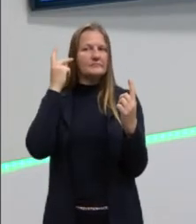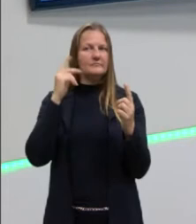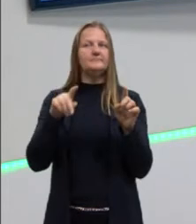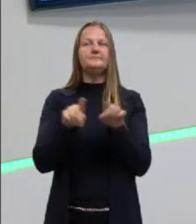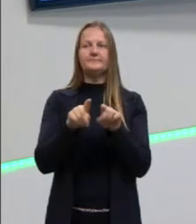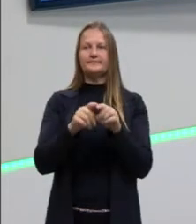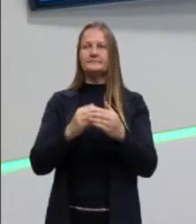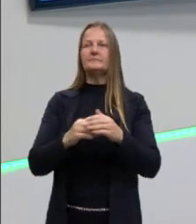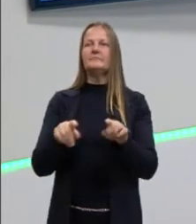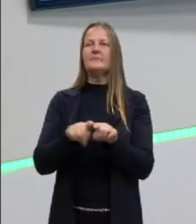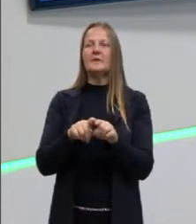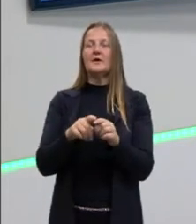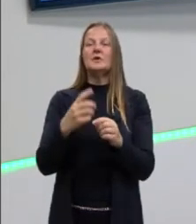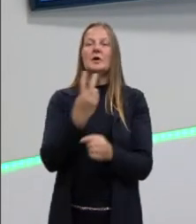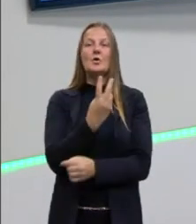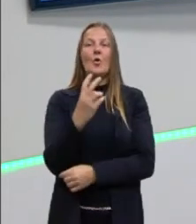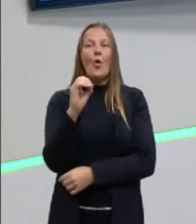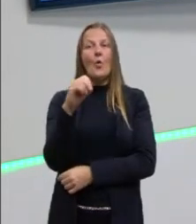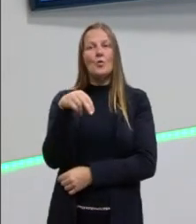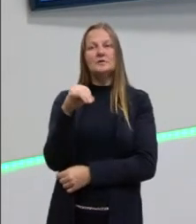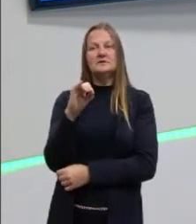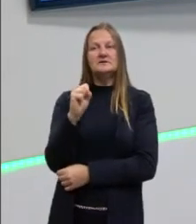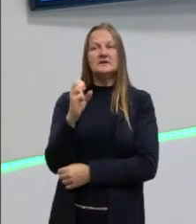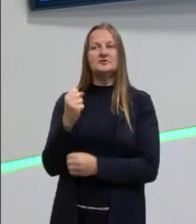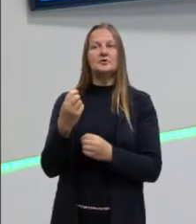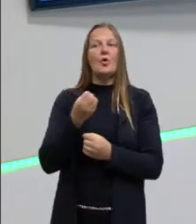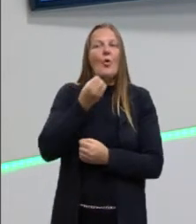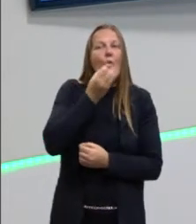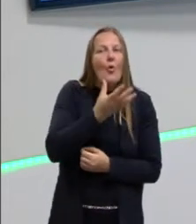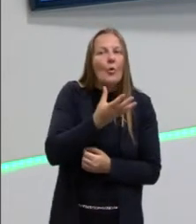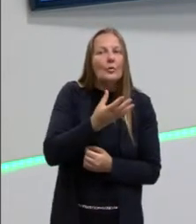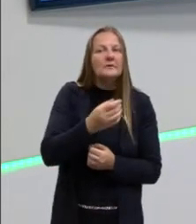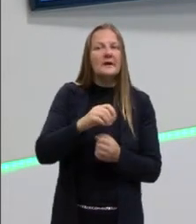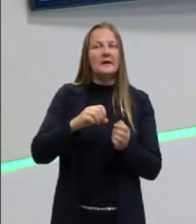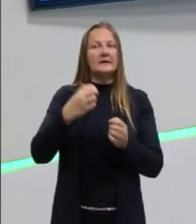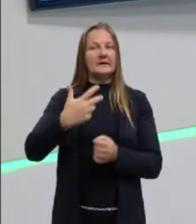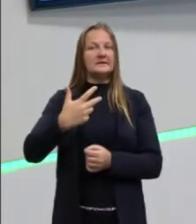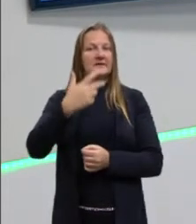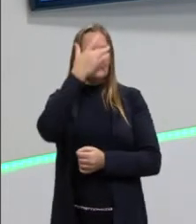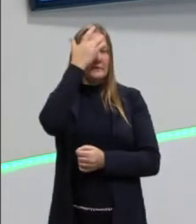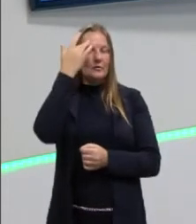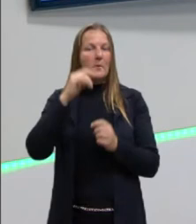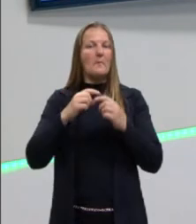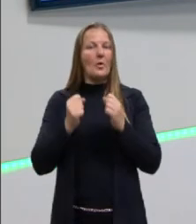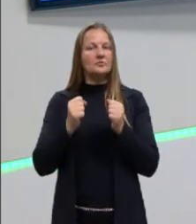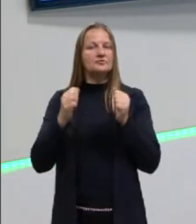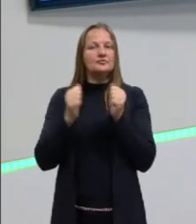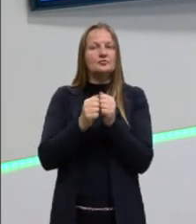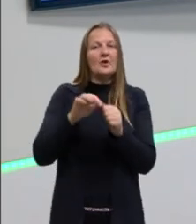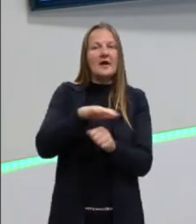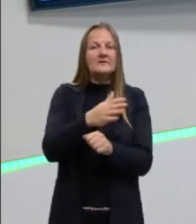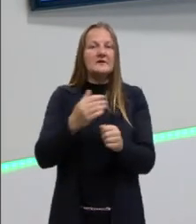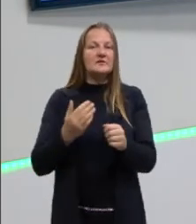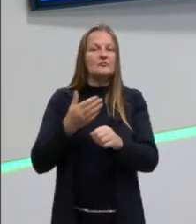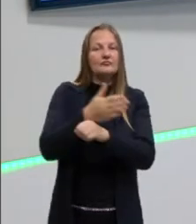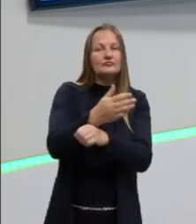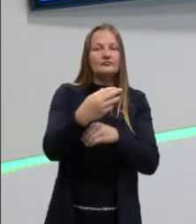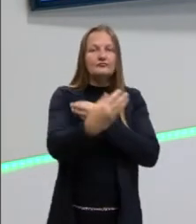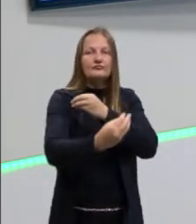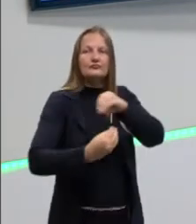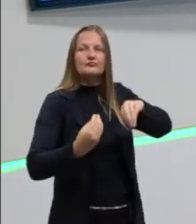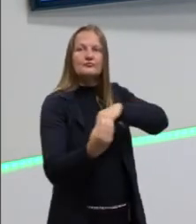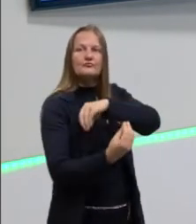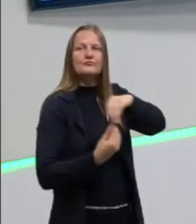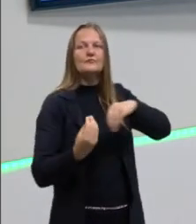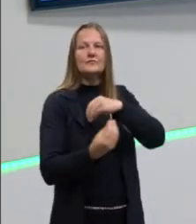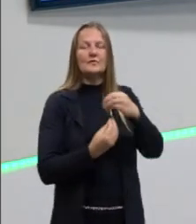há também o narrador onisciente que conta a história em terceira pessoa e pode intervir por meio da primeira pessoa então